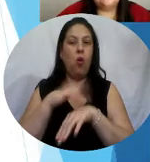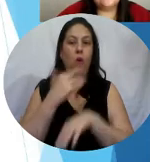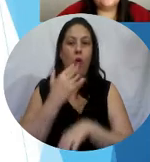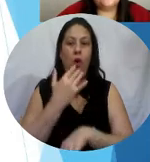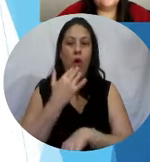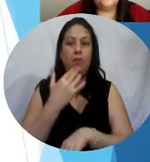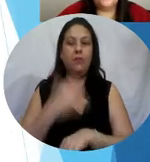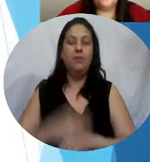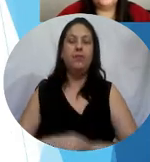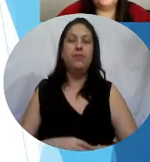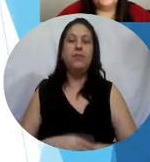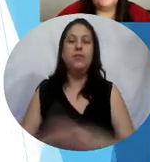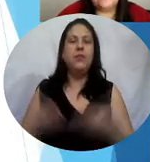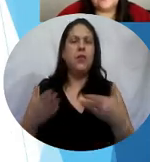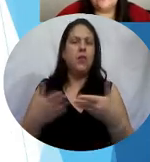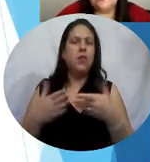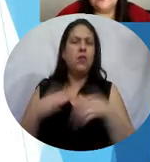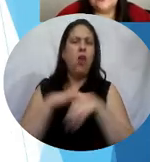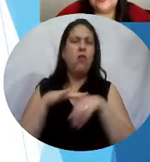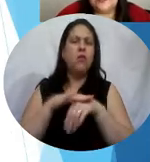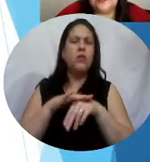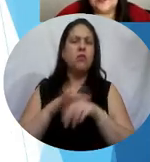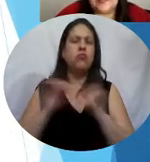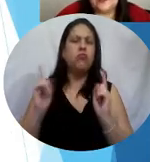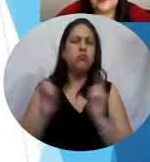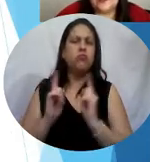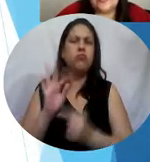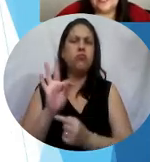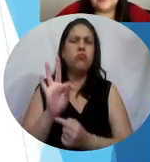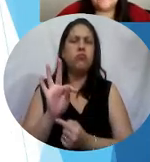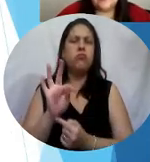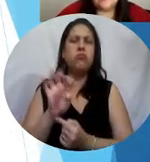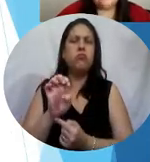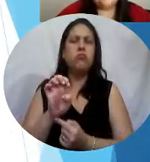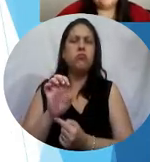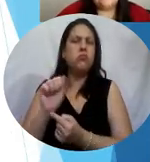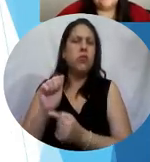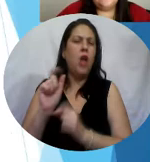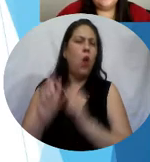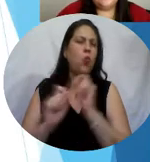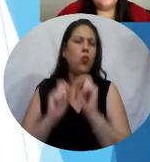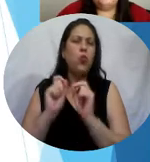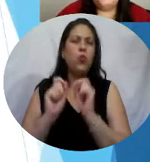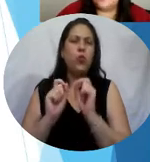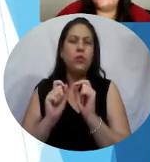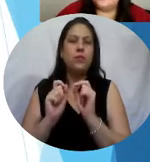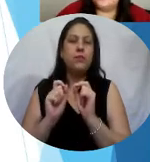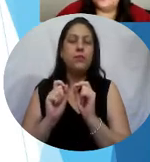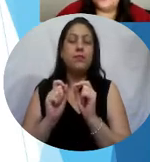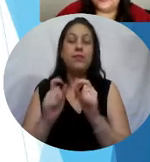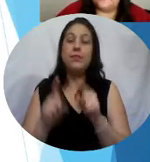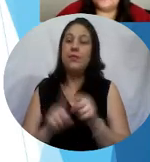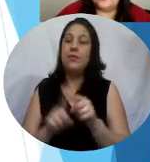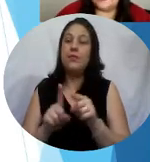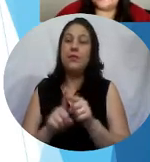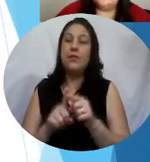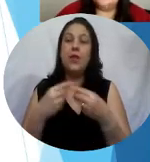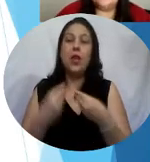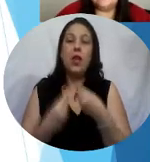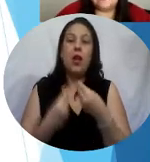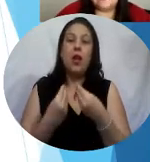vamos conversar um pouquinho sobre o que é o transtorno do espectro do autismo, mas também de que forma nós